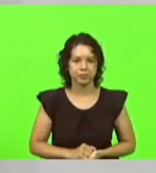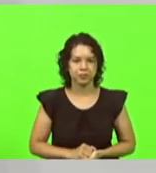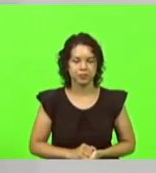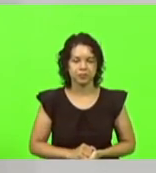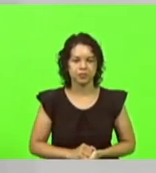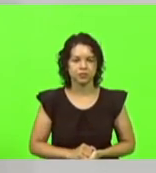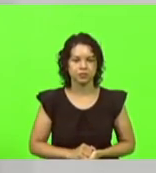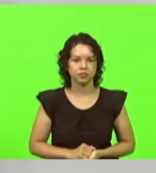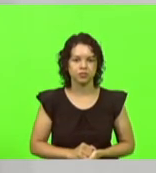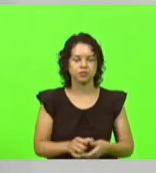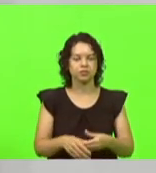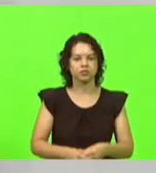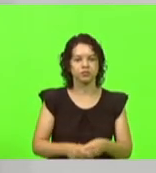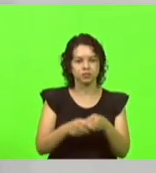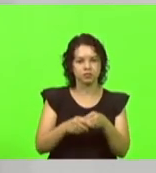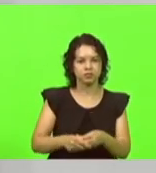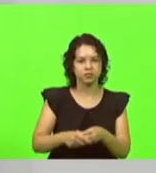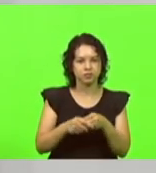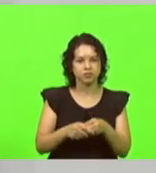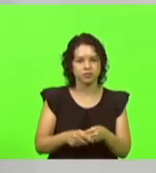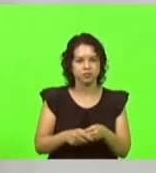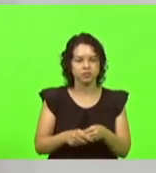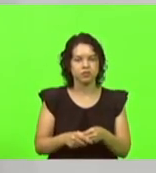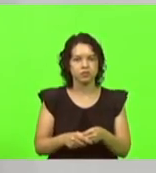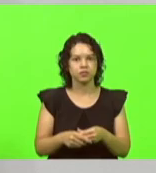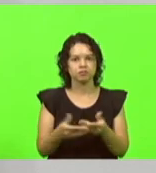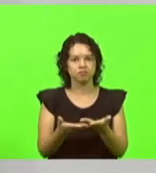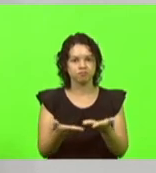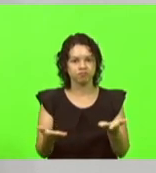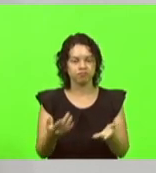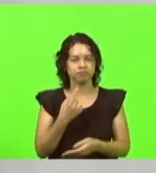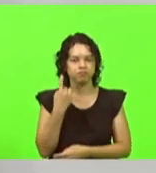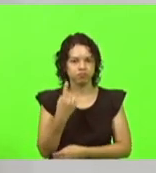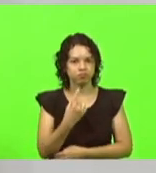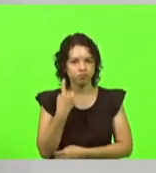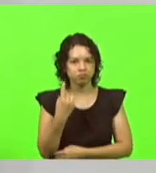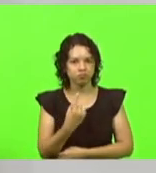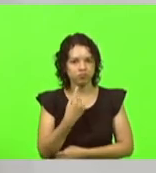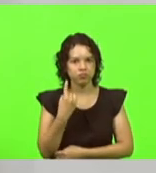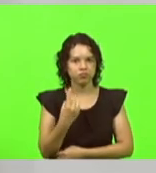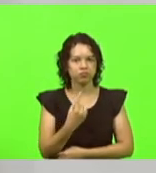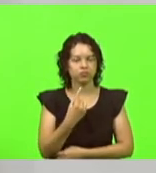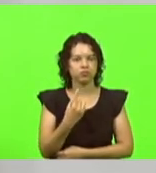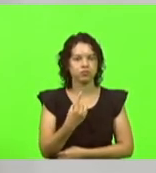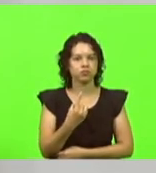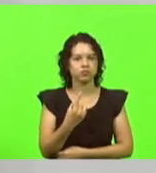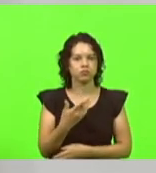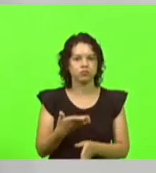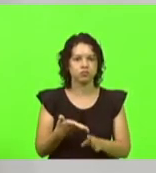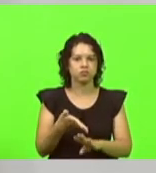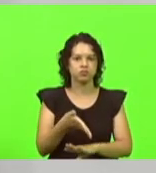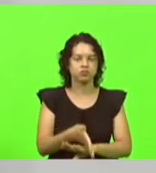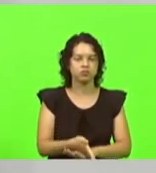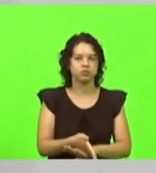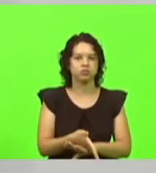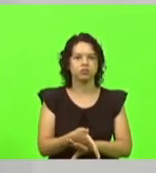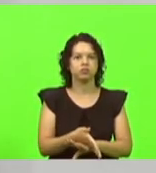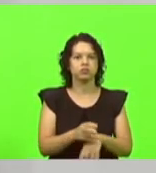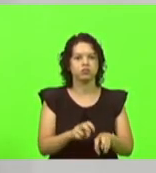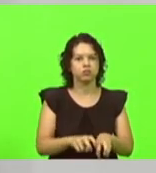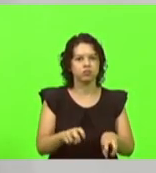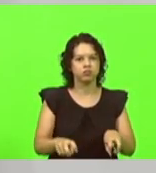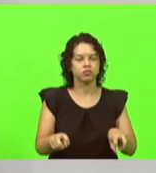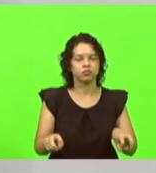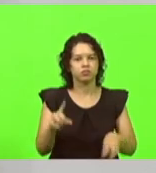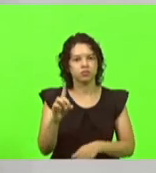Quero também cumprimentar aqui os colegas deputados que vão estar na mesa diretora e que